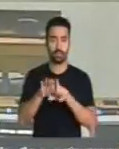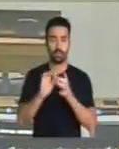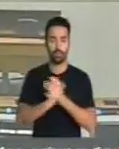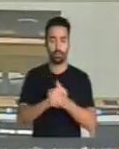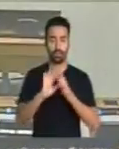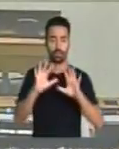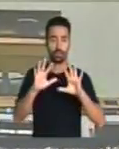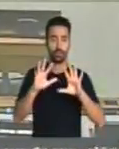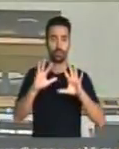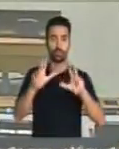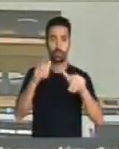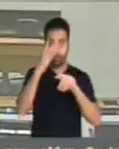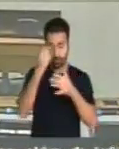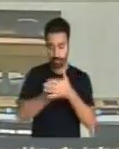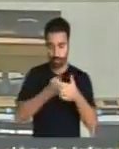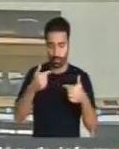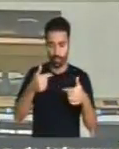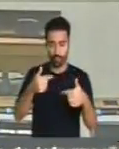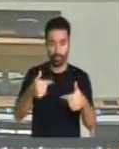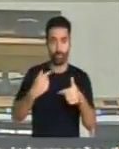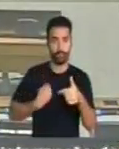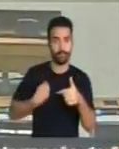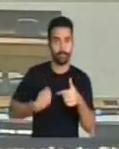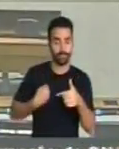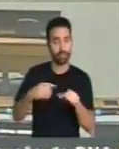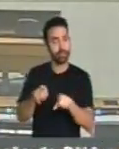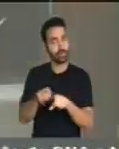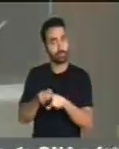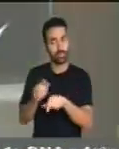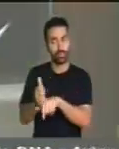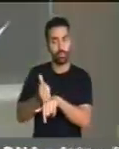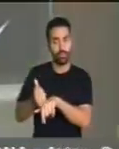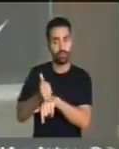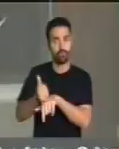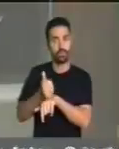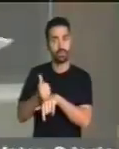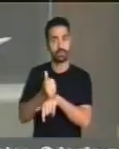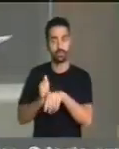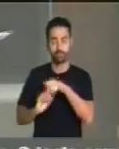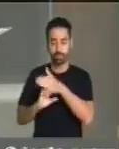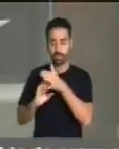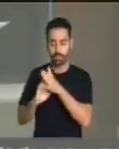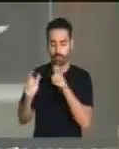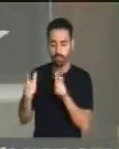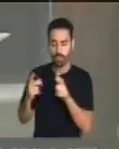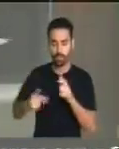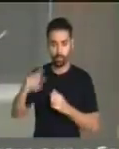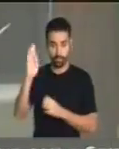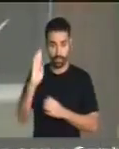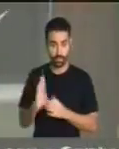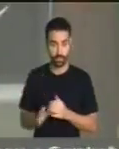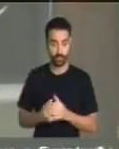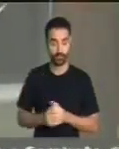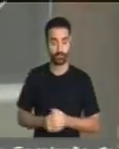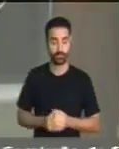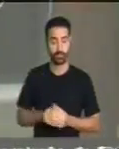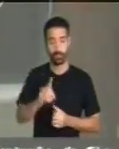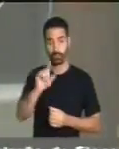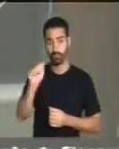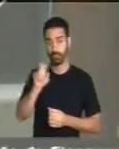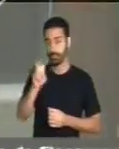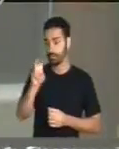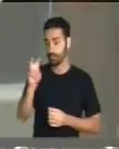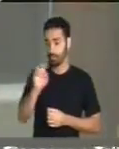os que lutam pela sobrevivência e pela qualificação da micro e pequena empresa no Brasil. Dia 5 de